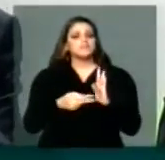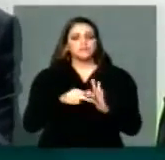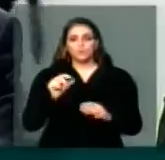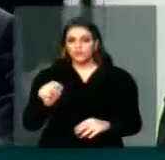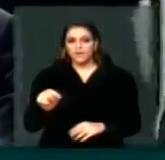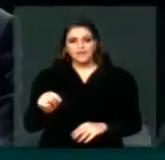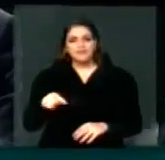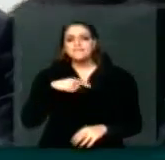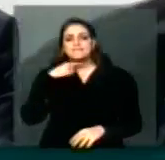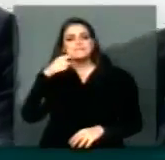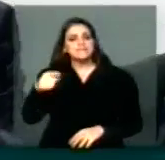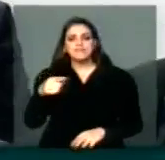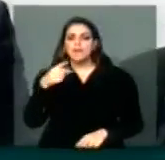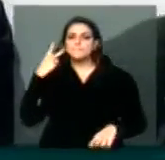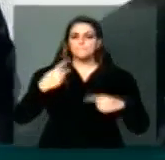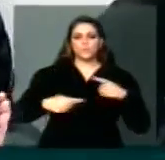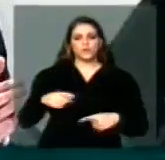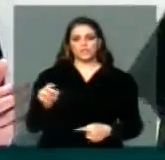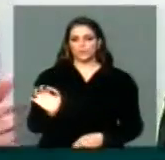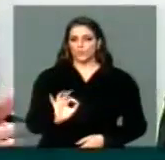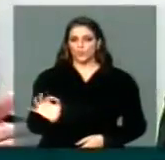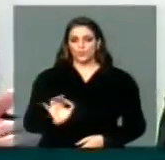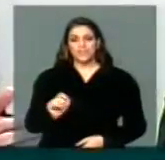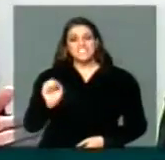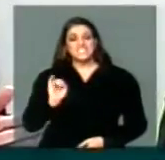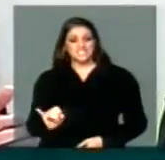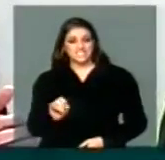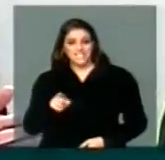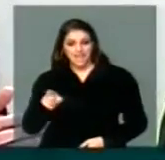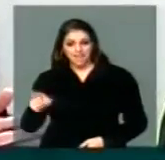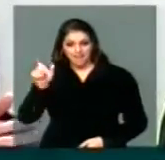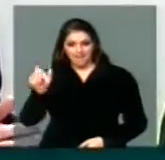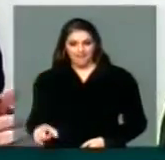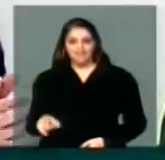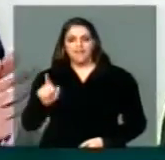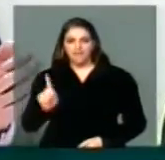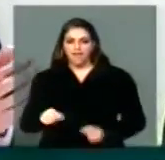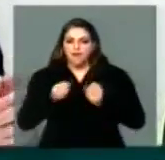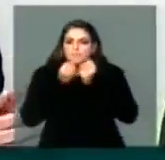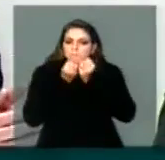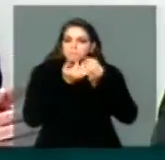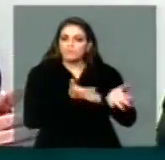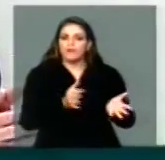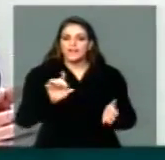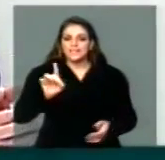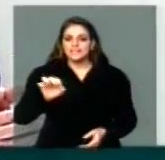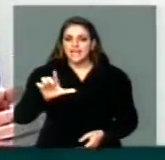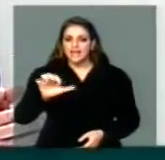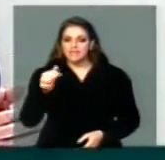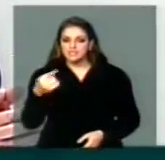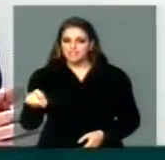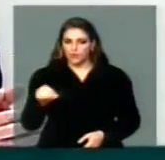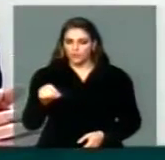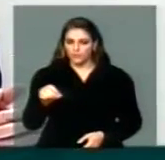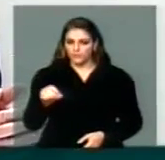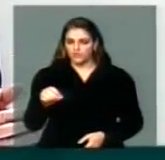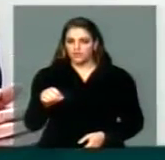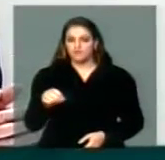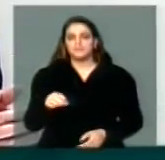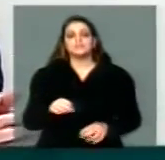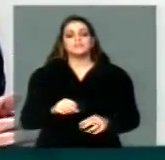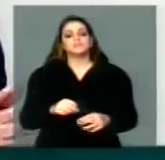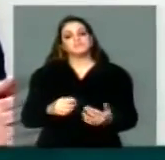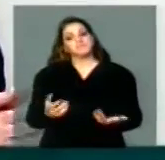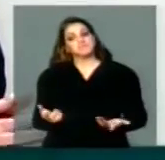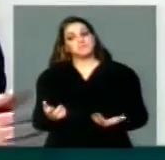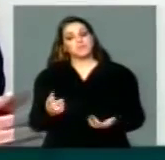de nenhum agente político. Se ele é delator, e se a delação do senhor Alberto Seff faz menção